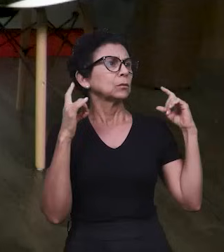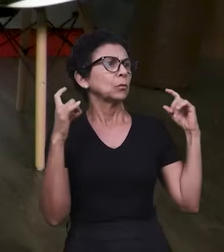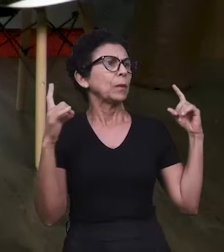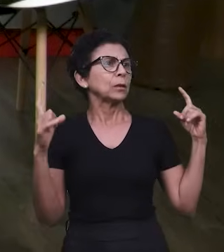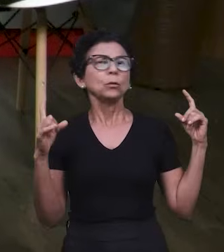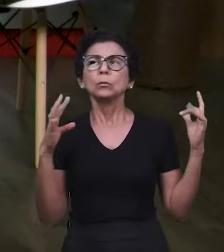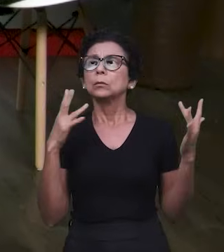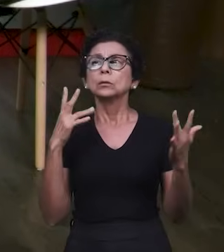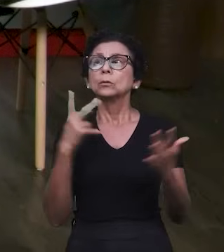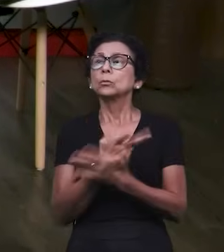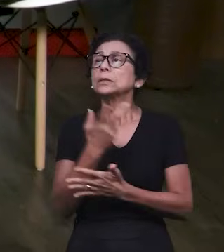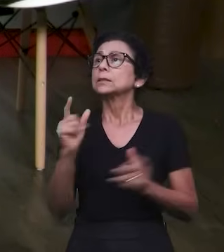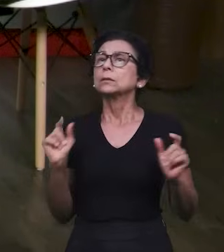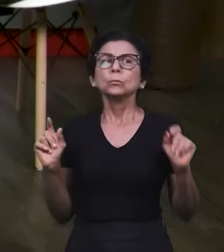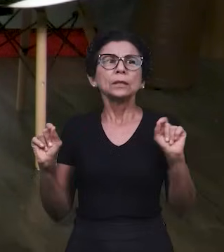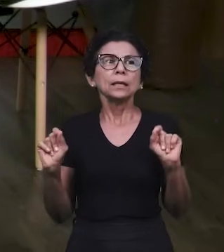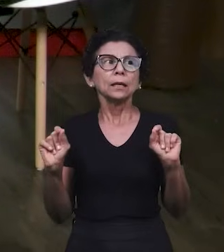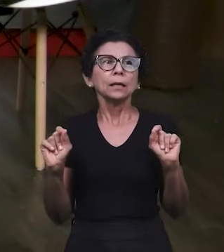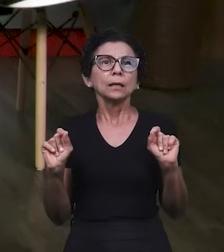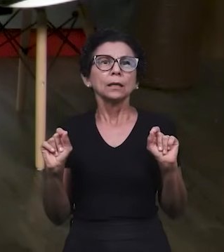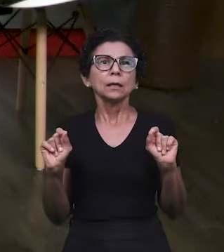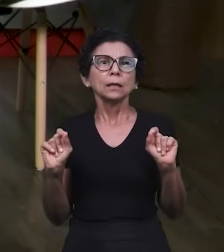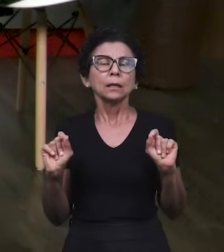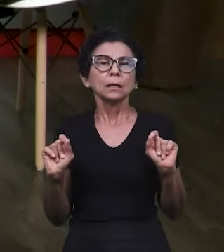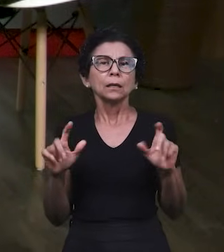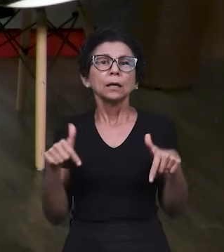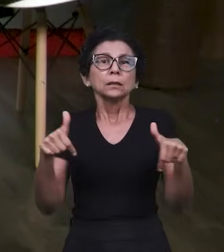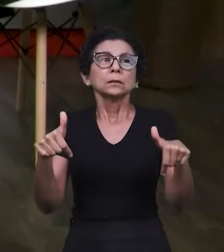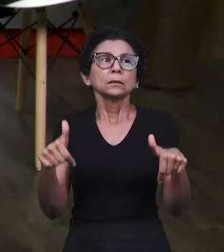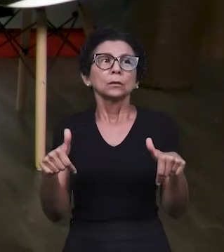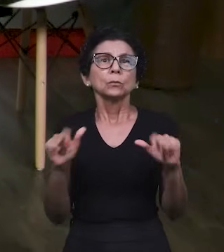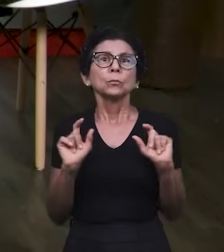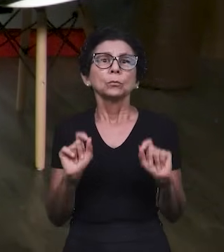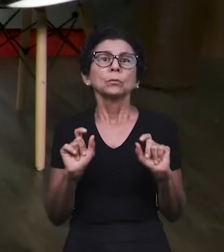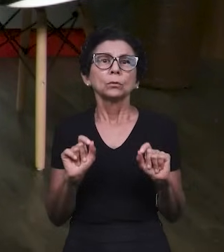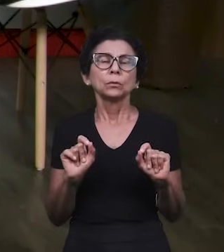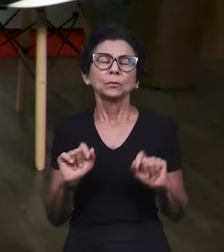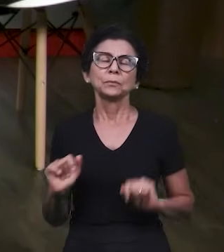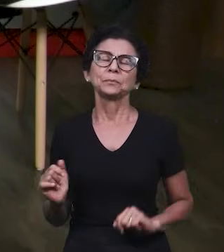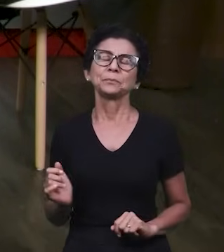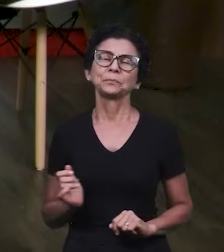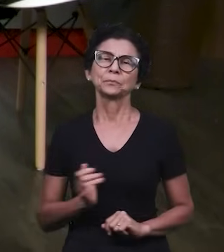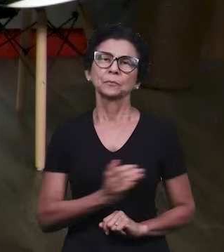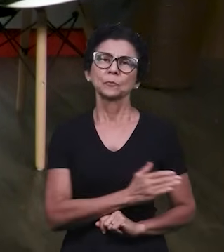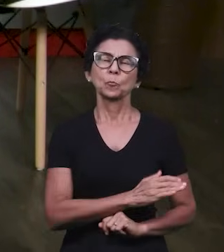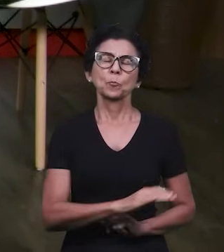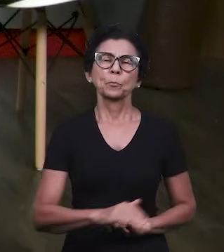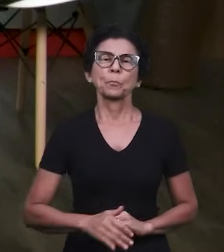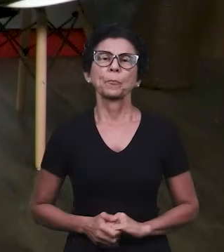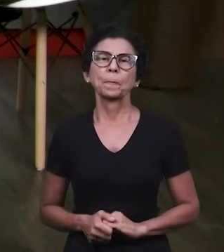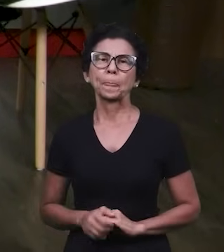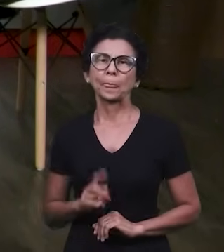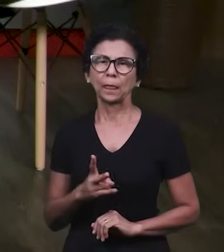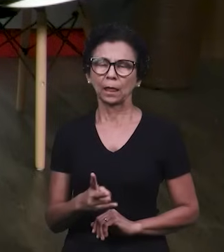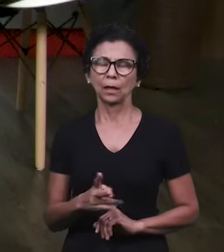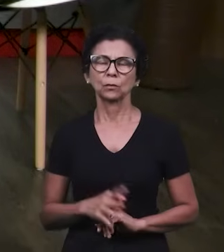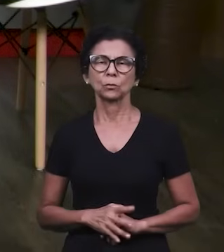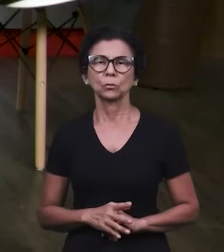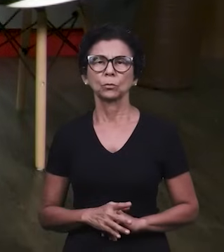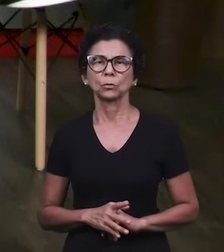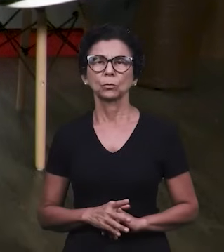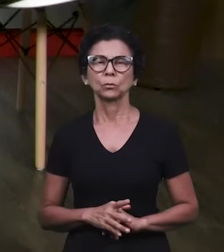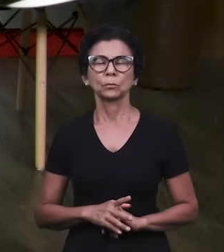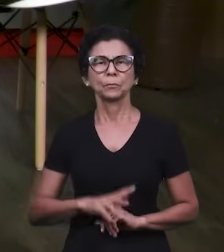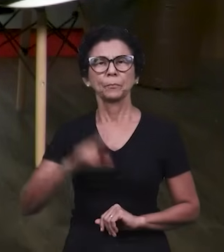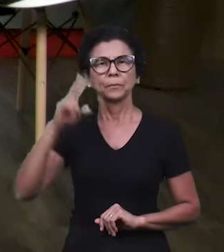diante daquela situação, sem saber como reagir. E interessante também, e aí voltando ao aspecto histórico